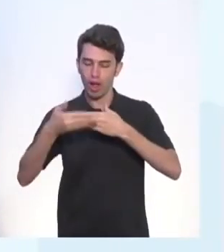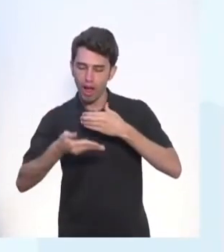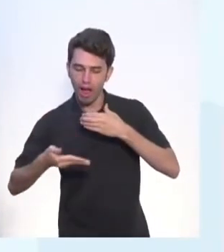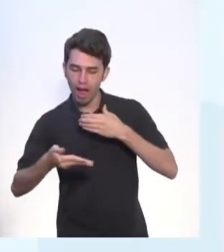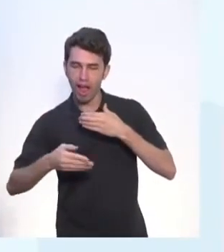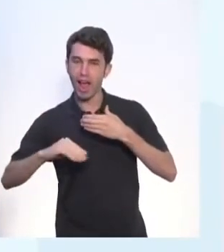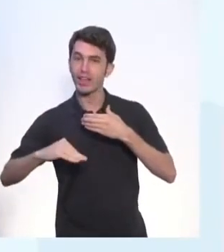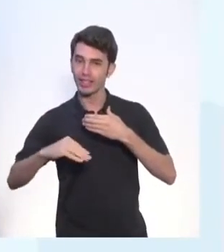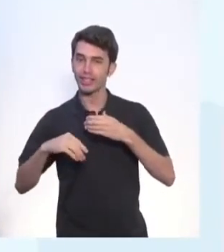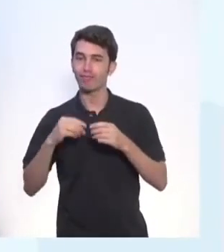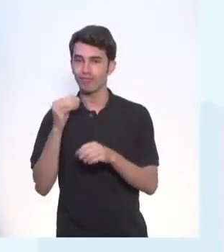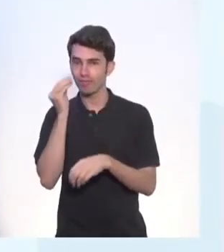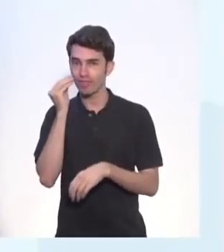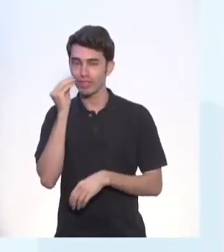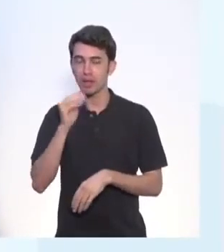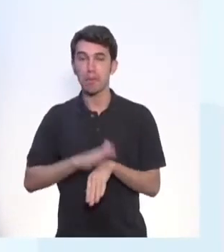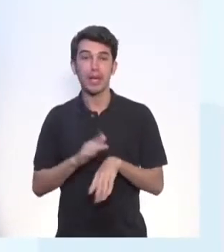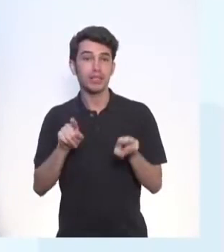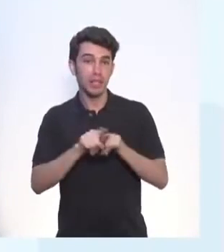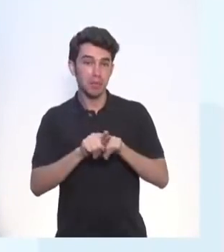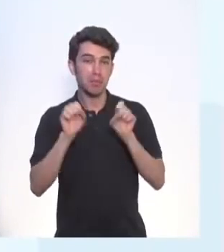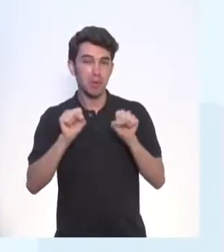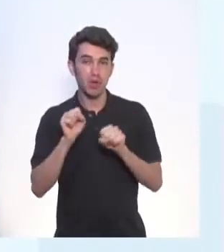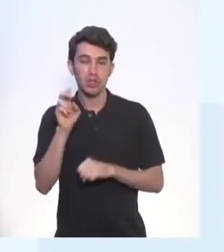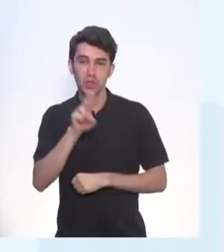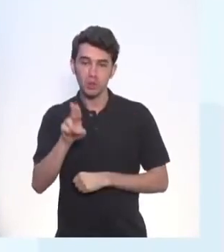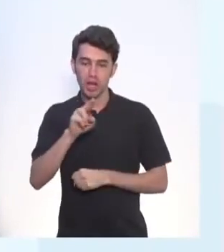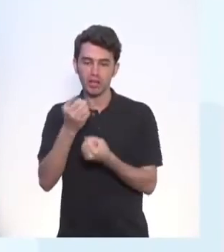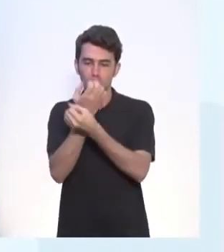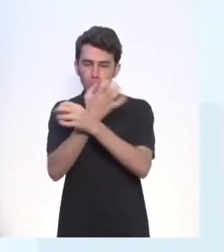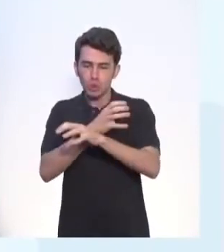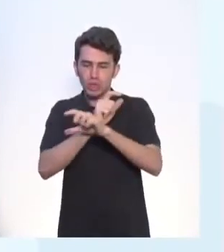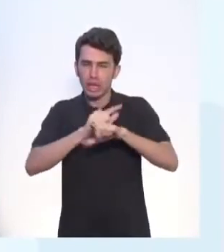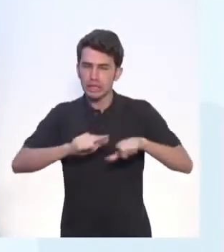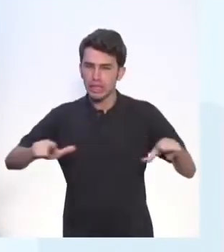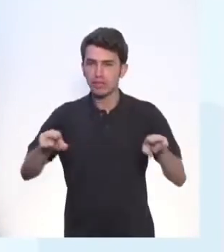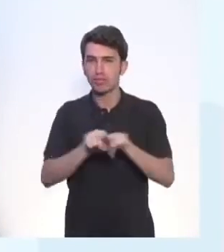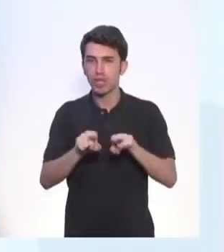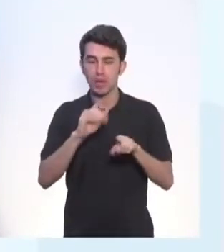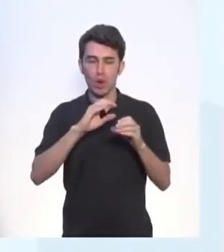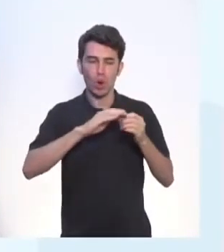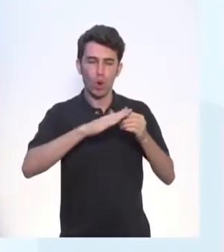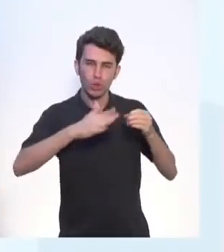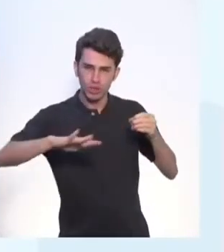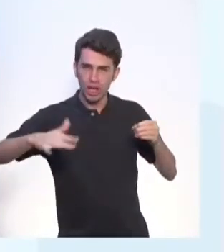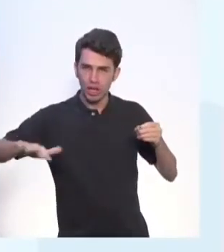ser feitos em oceanos e desertos. Eles são muito importantes,